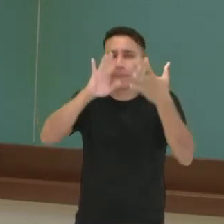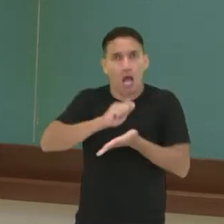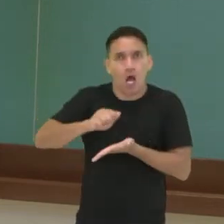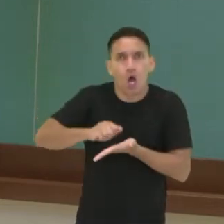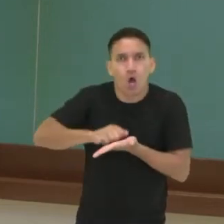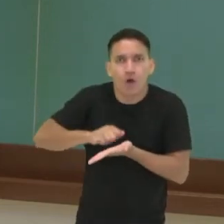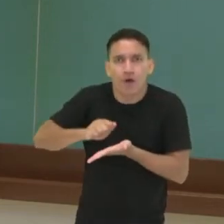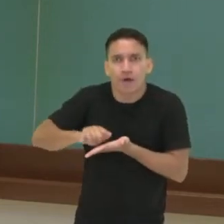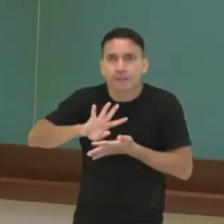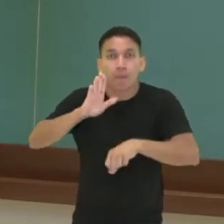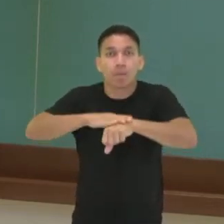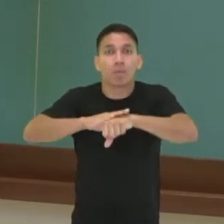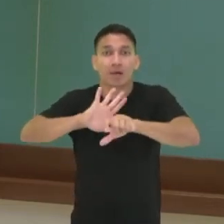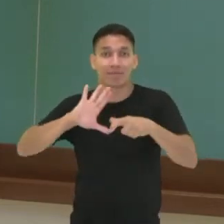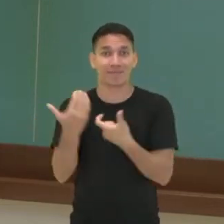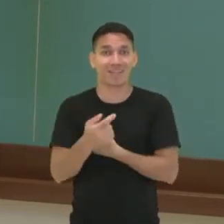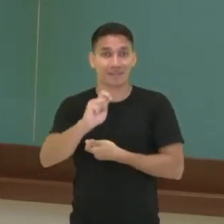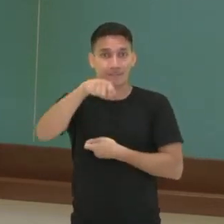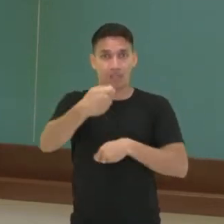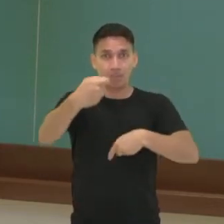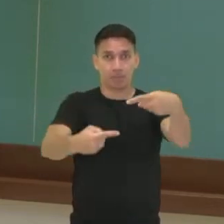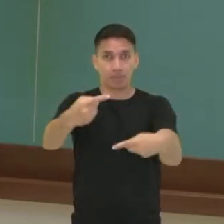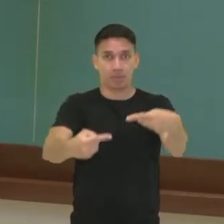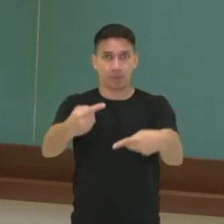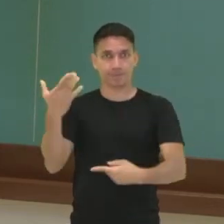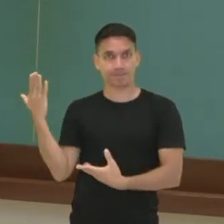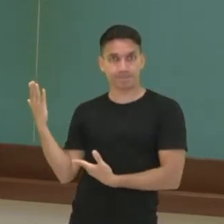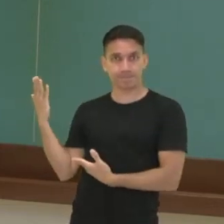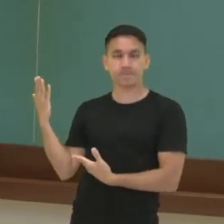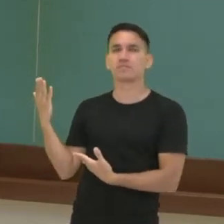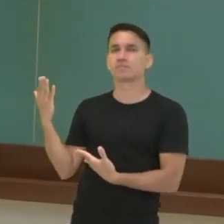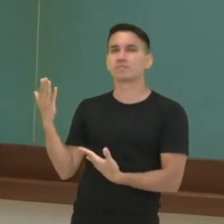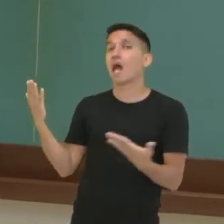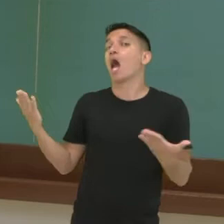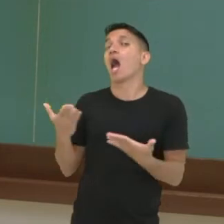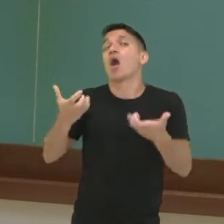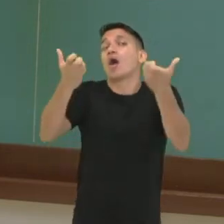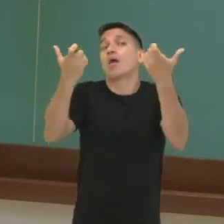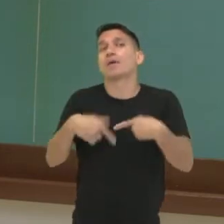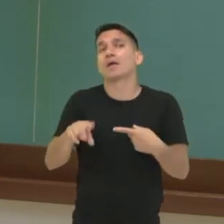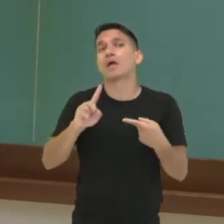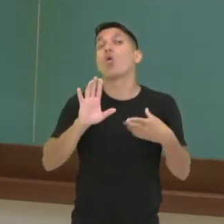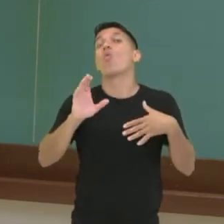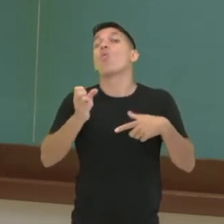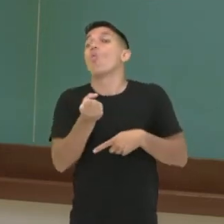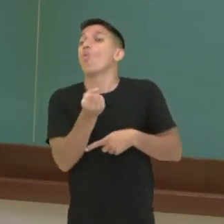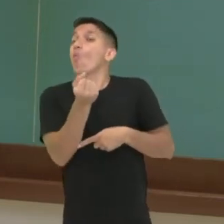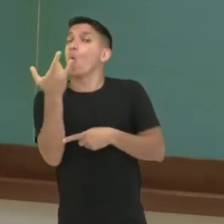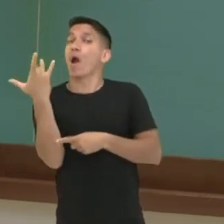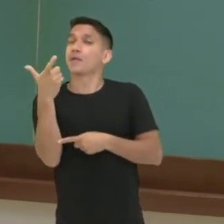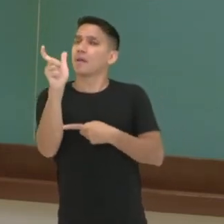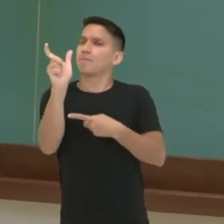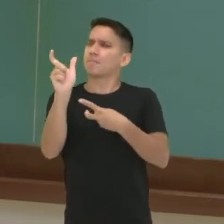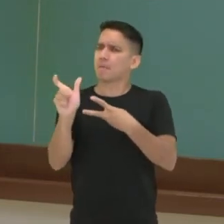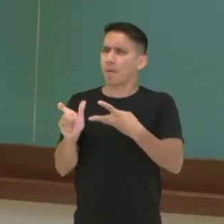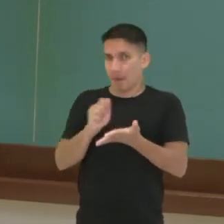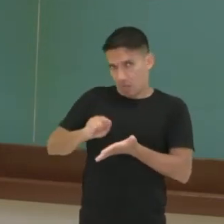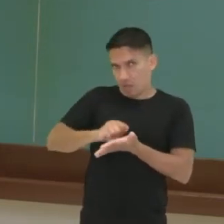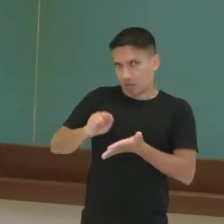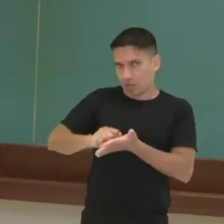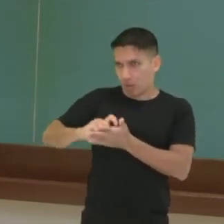quando você pensa na palavra política. Agora conte, quantas palavras positivas